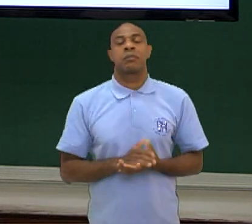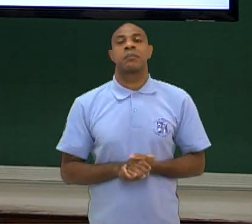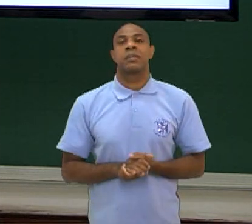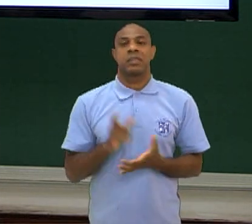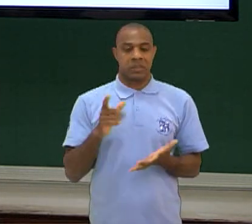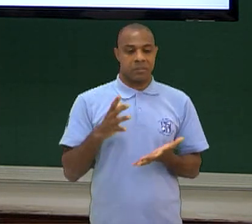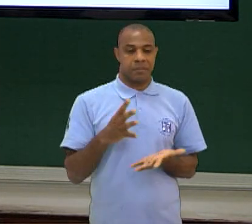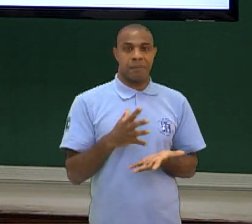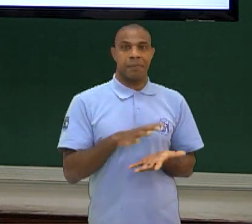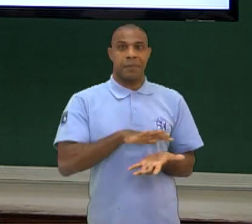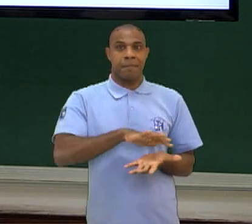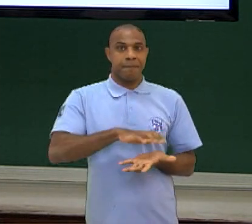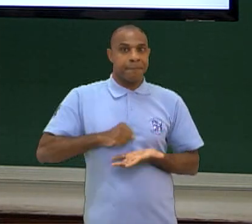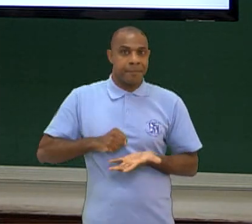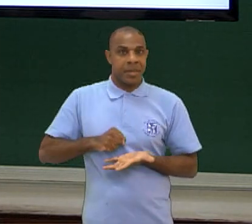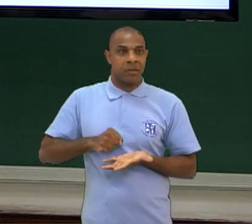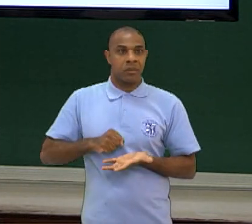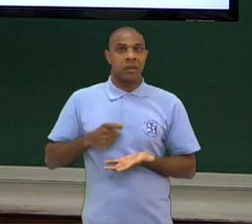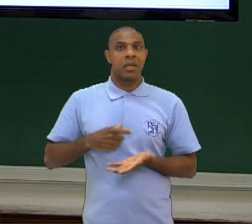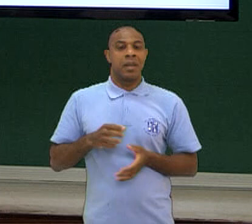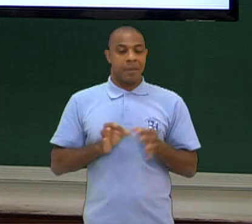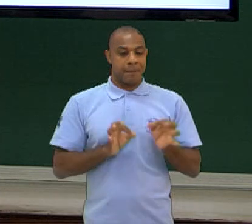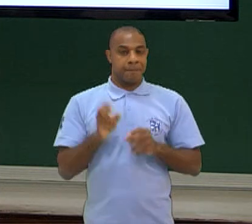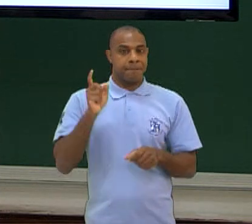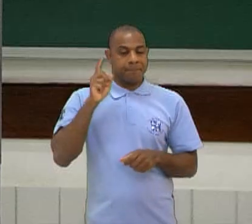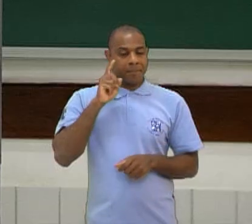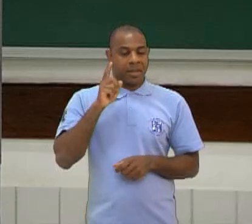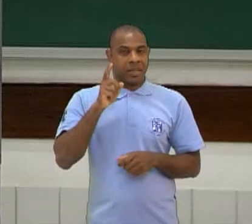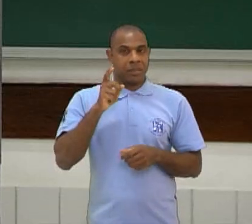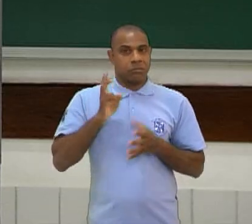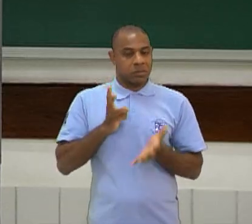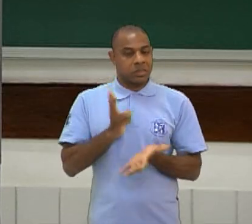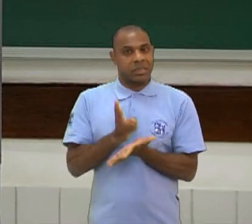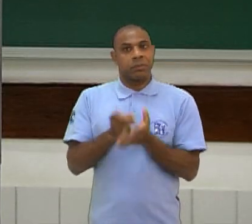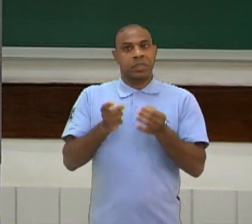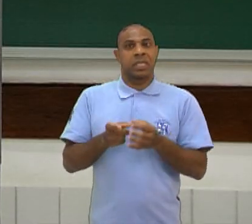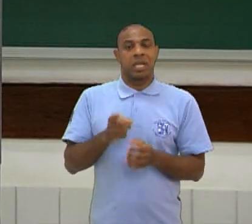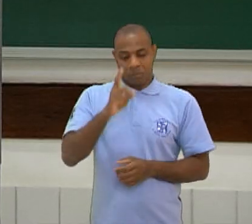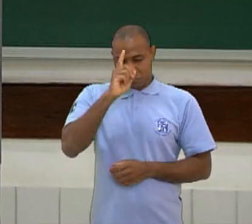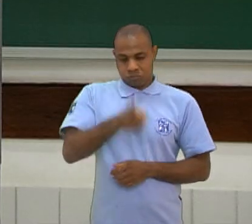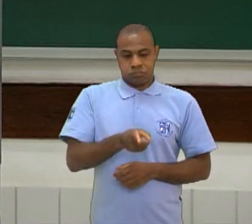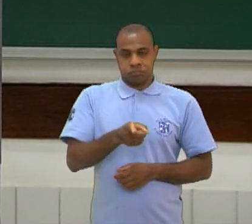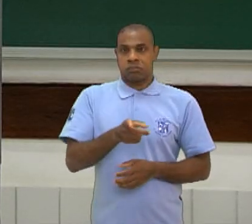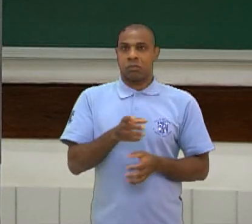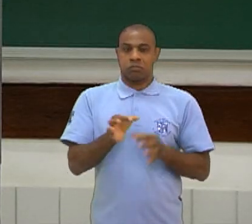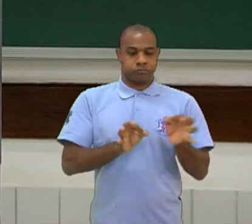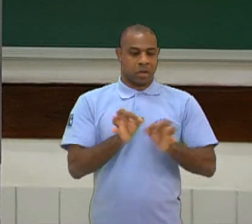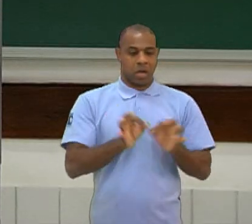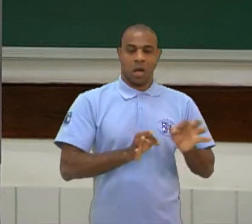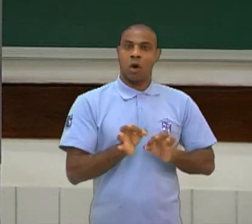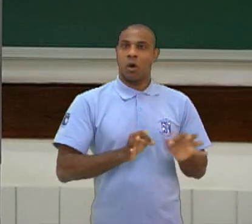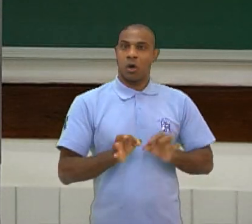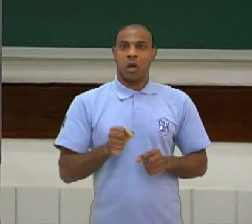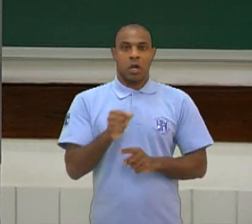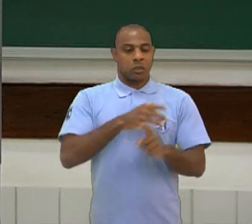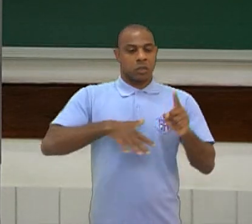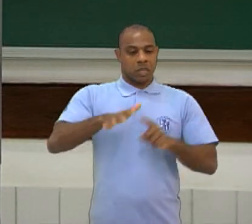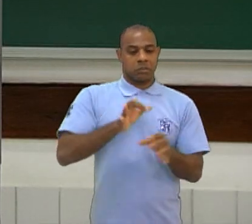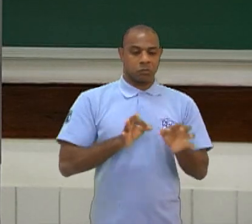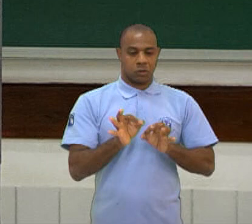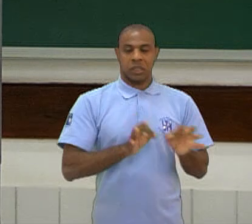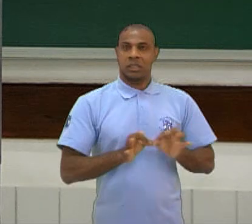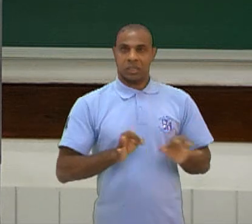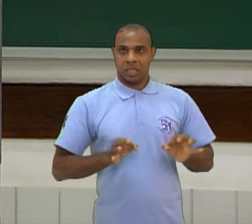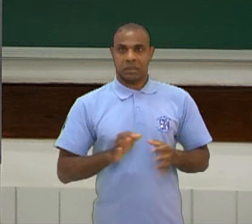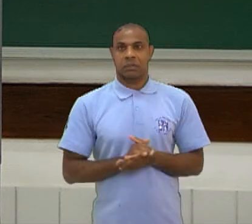retirada. Ele mantém o quê? A ordem social. O Estado é responsável por manter a sociedade em ordem, a sociedade funcionando